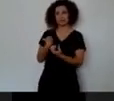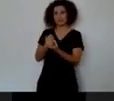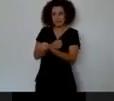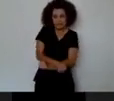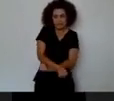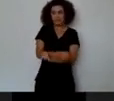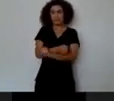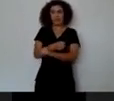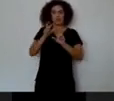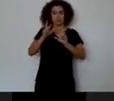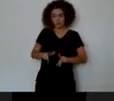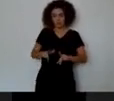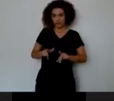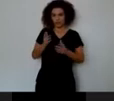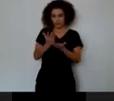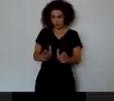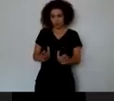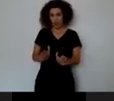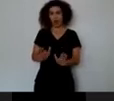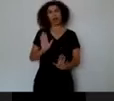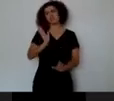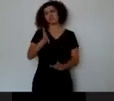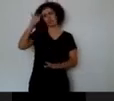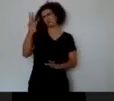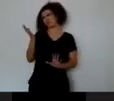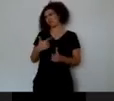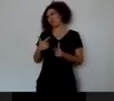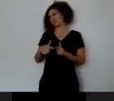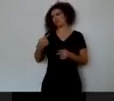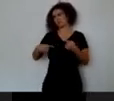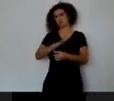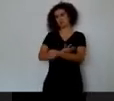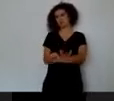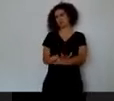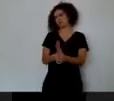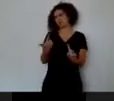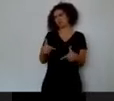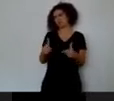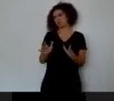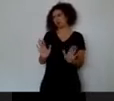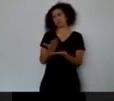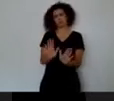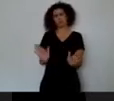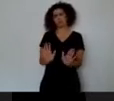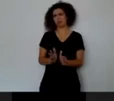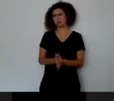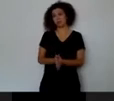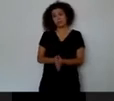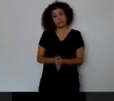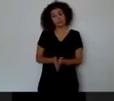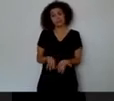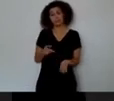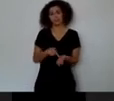acham que os conflitos raciais já foram resolvidos, tipo, acabou a escravidão, acabou o racismo. É, e é comum ver